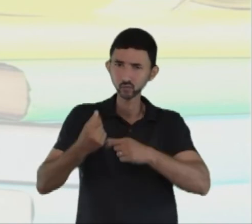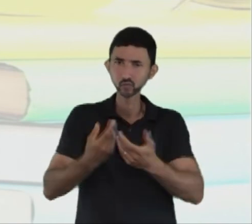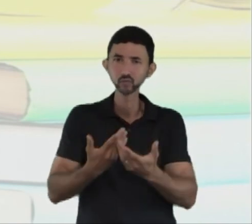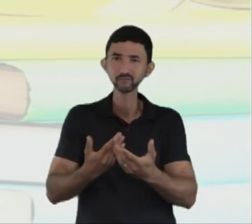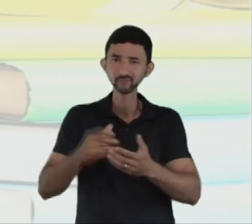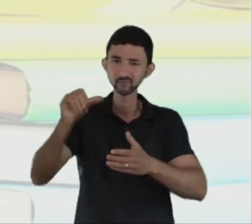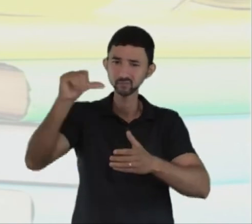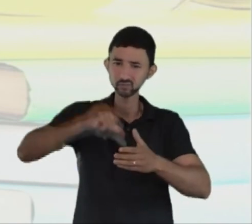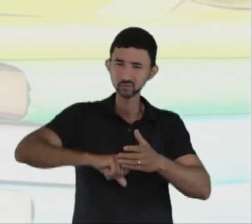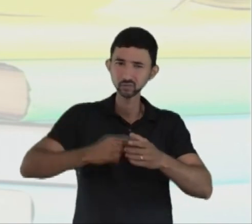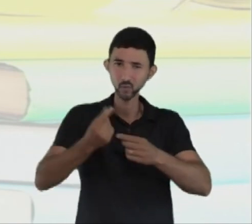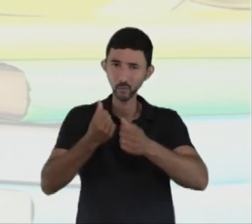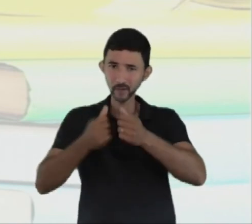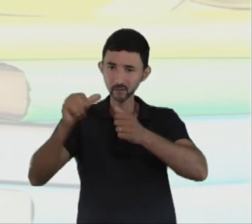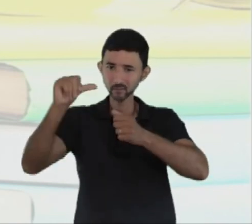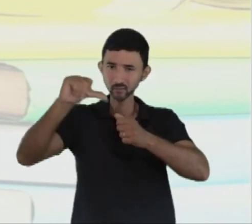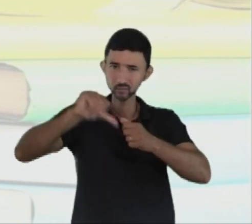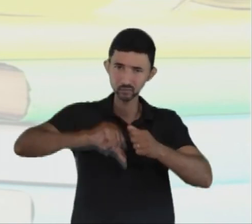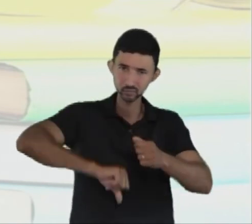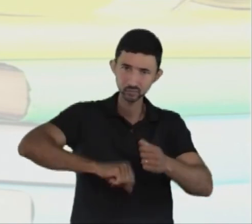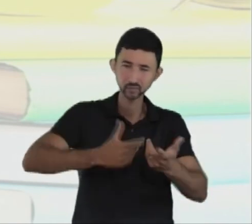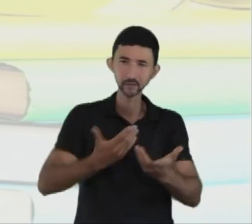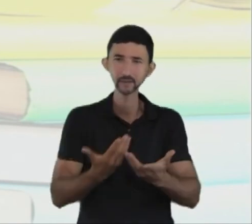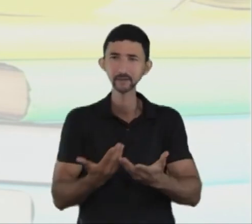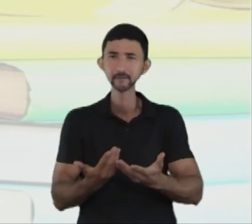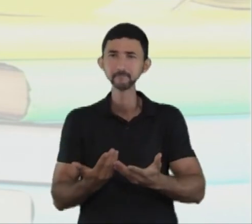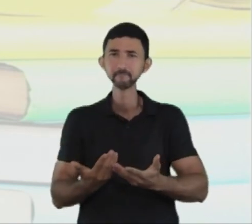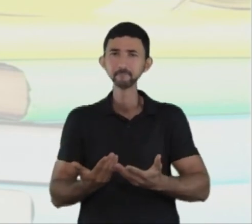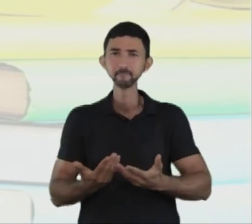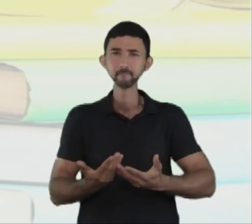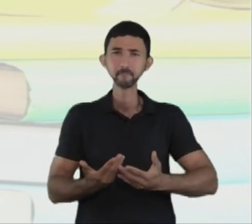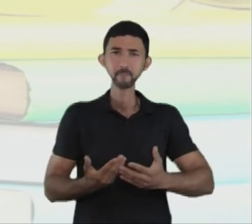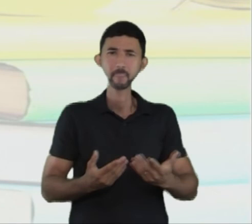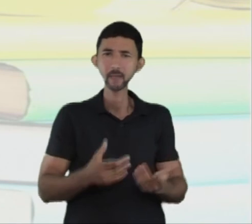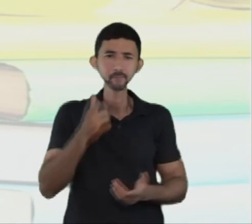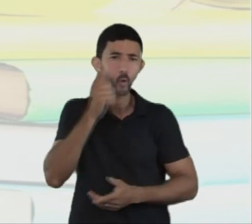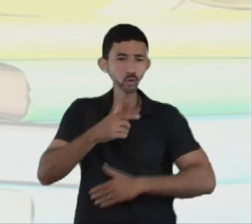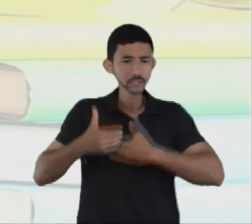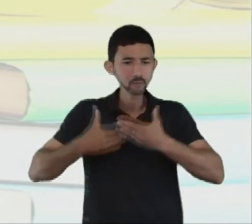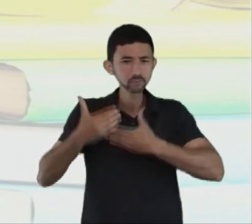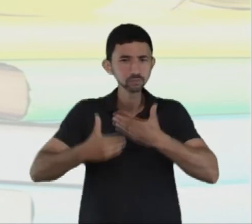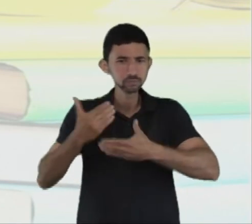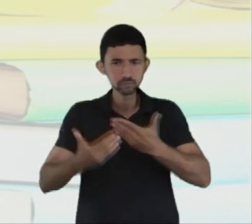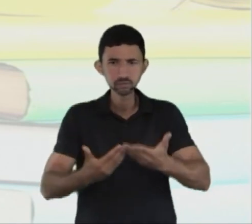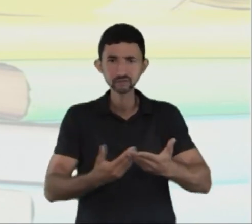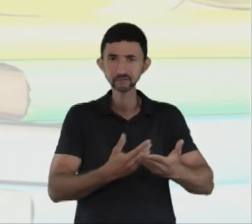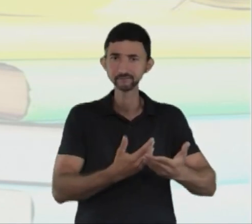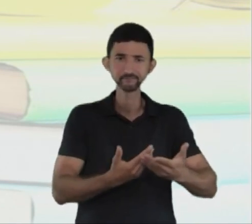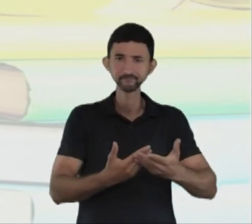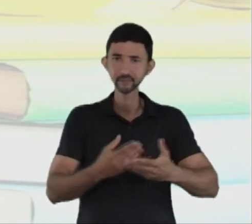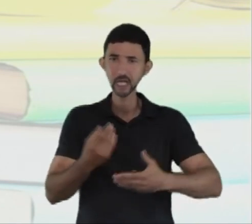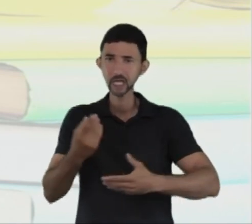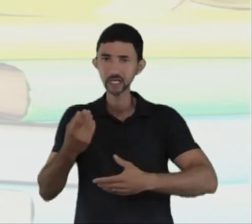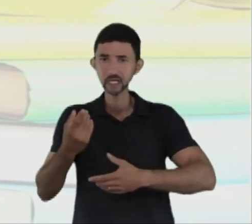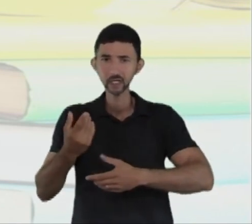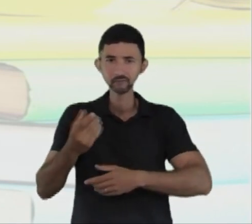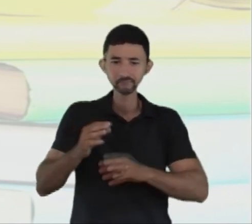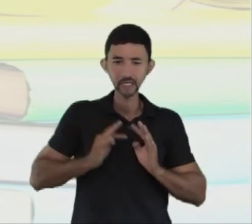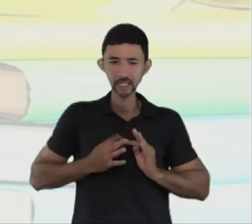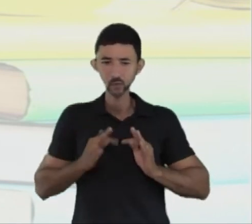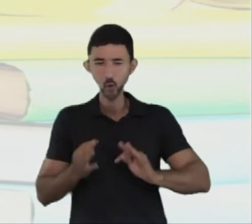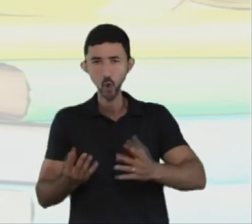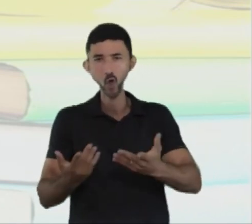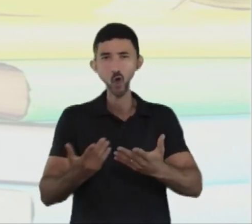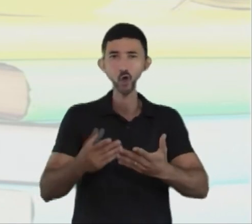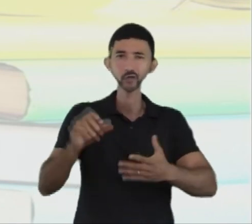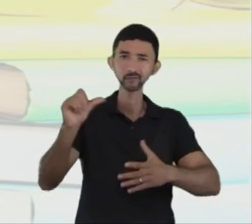em decadência, né, até que a União Soviética ela não conseguiu acompanhar os Estados Unidos de respeitar a questão tecnológica